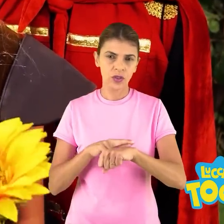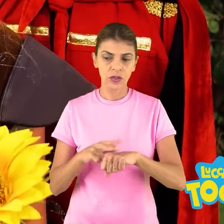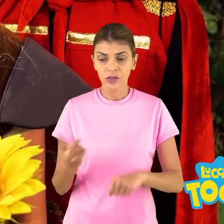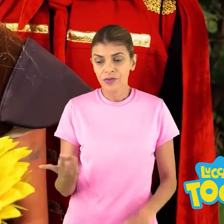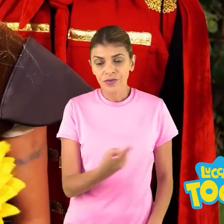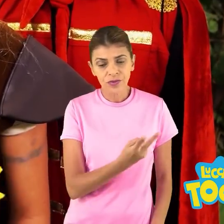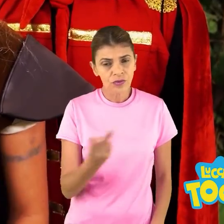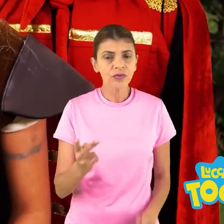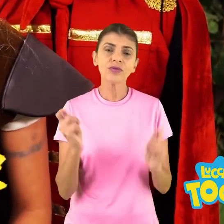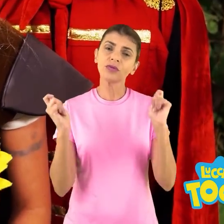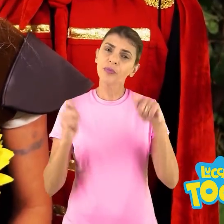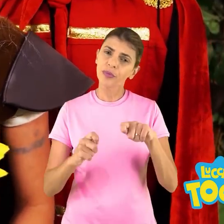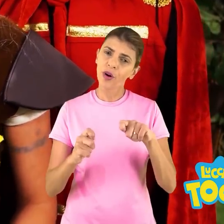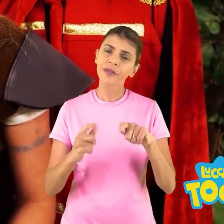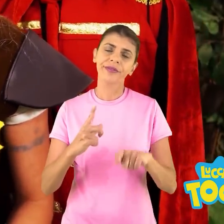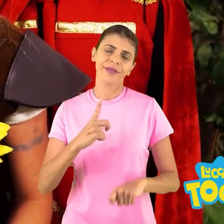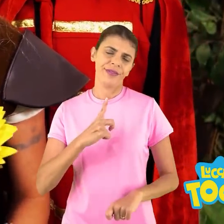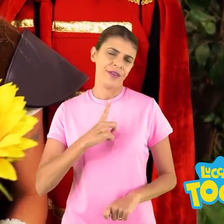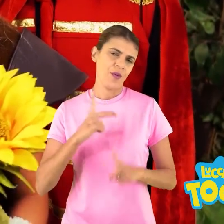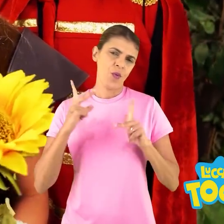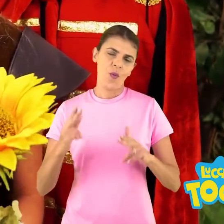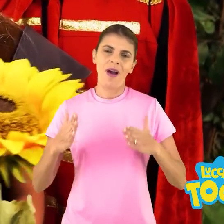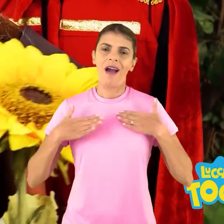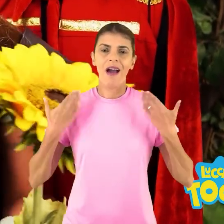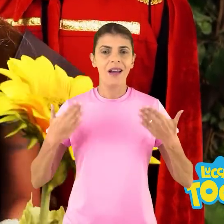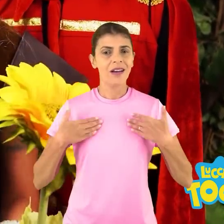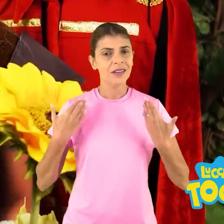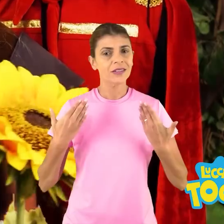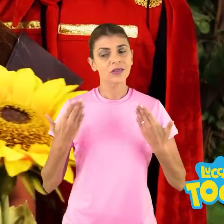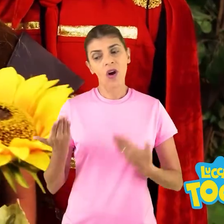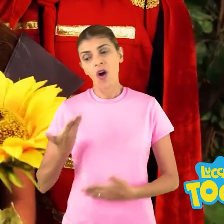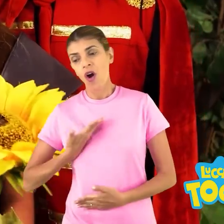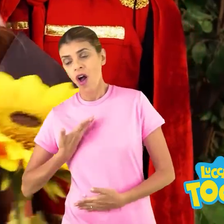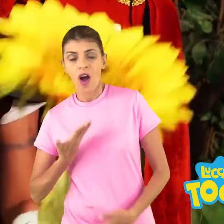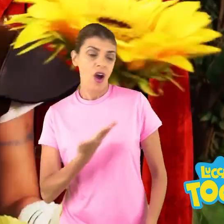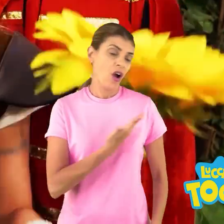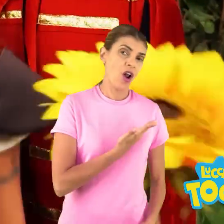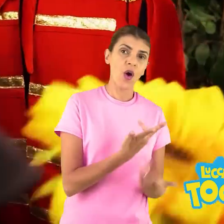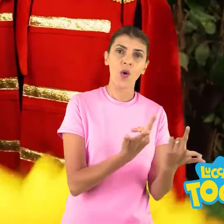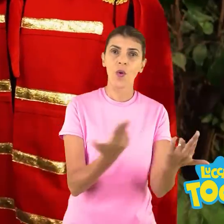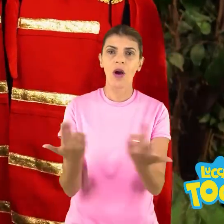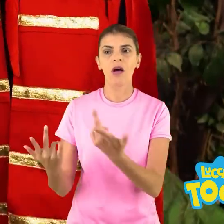Vocês duas podem ter alegria. Basta dividir com a coleguinha.